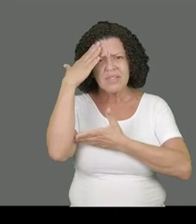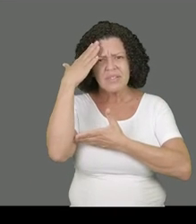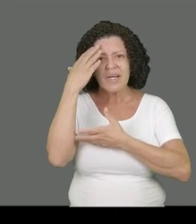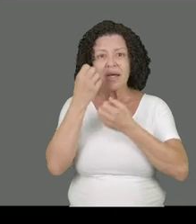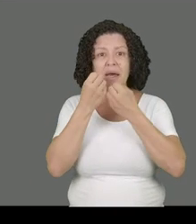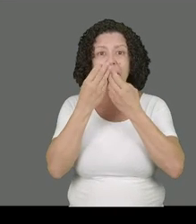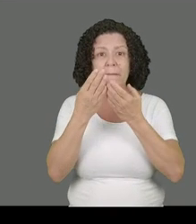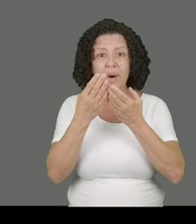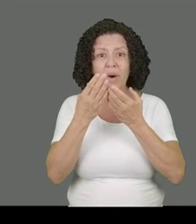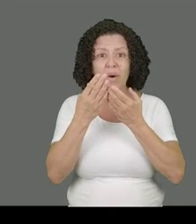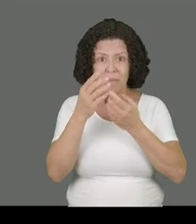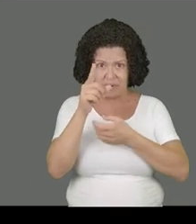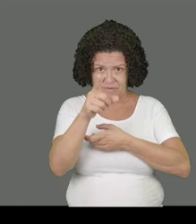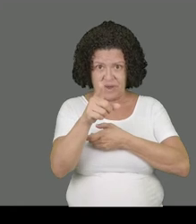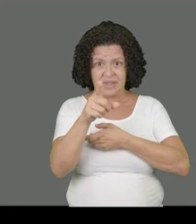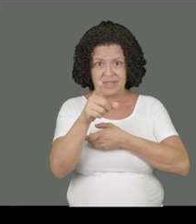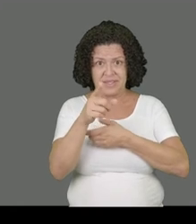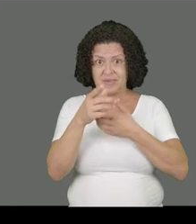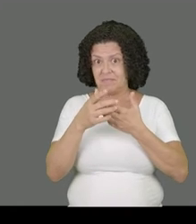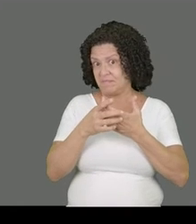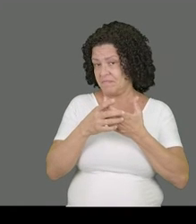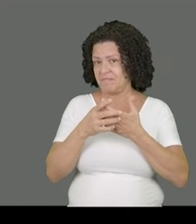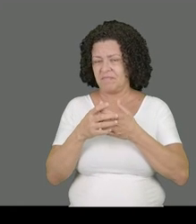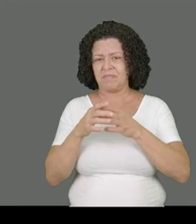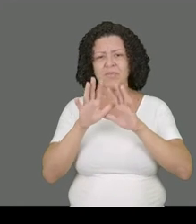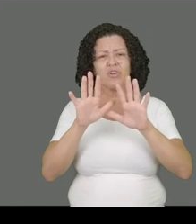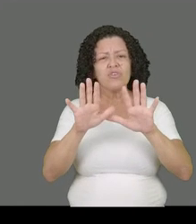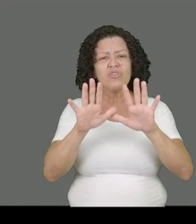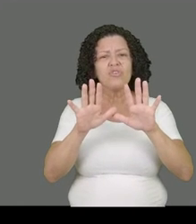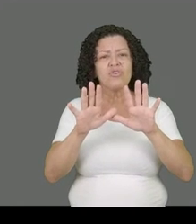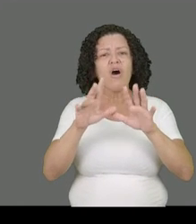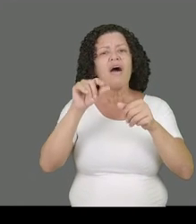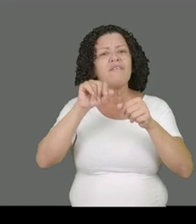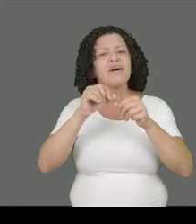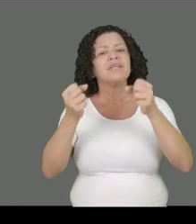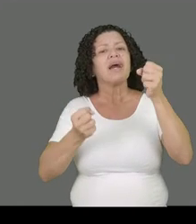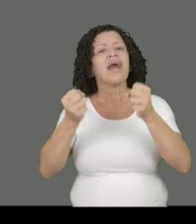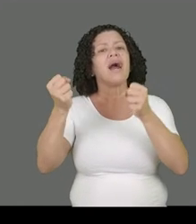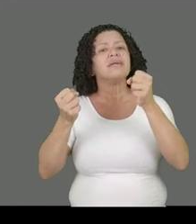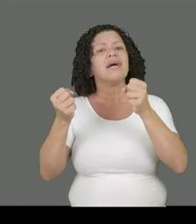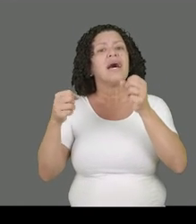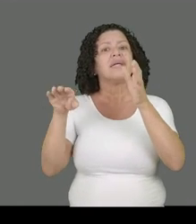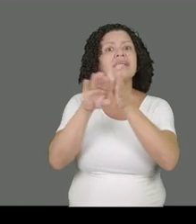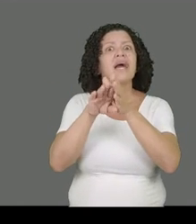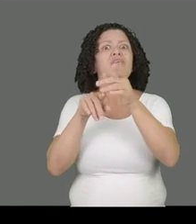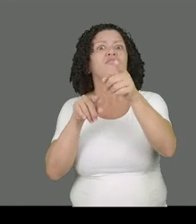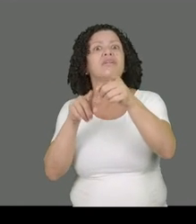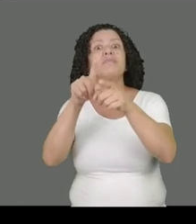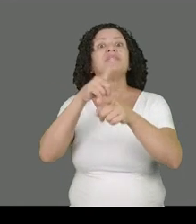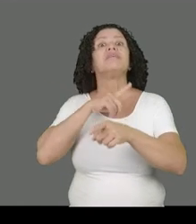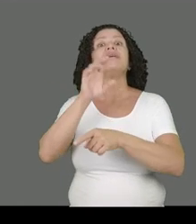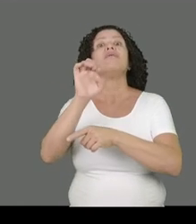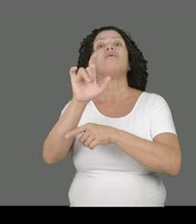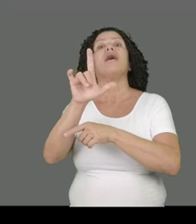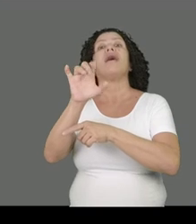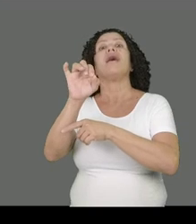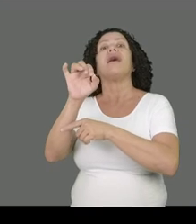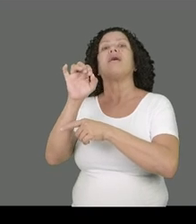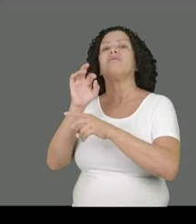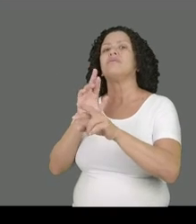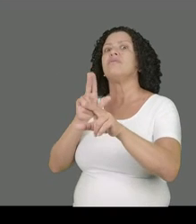que sabe o que é bom para nós, ele pode então simplesmente fazer com que esse carro não chegue até